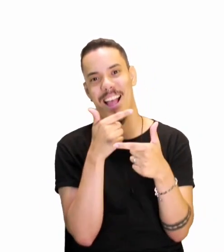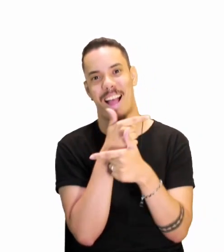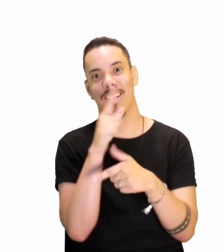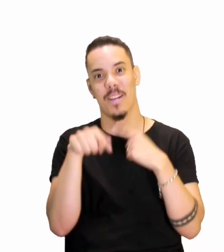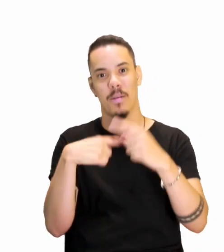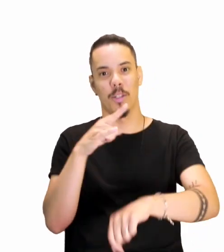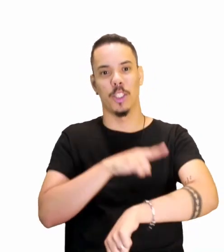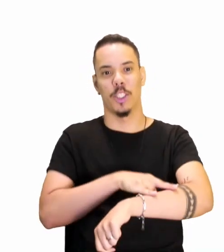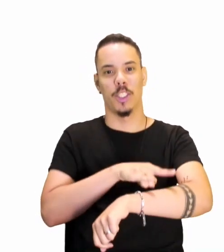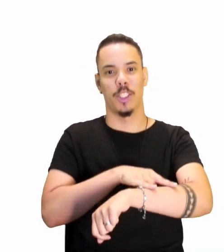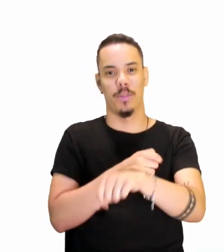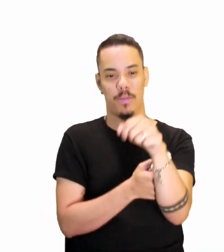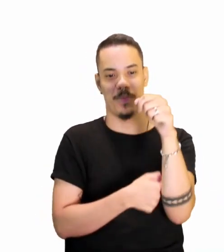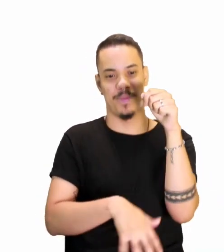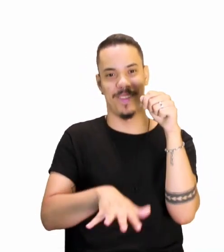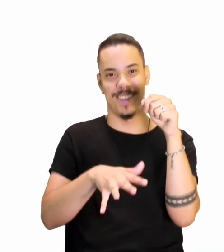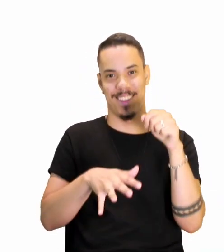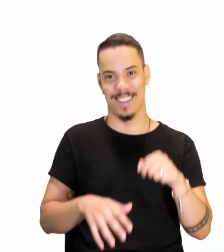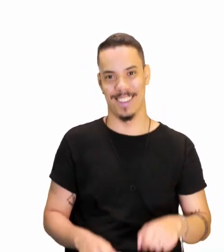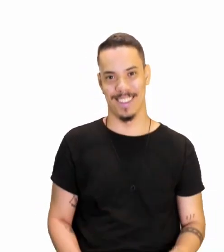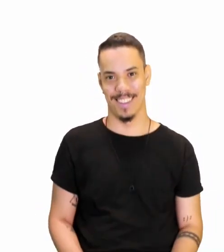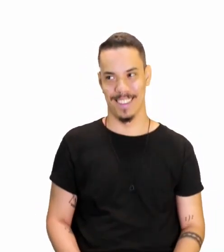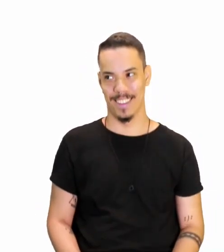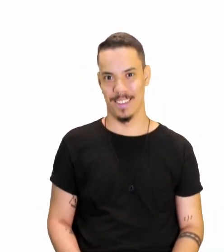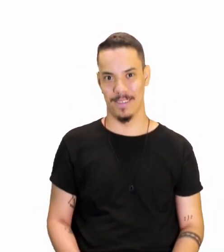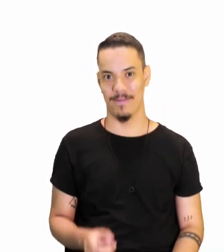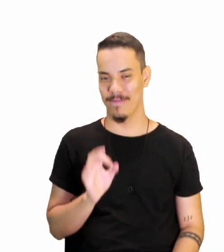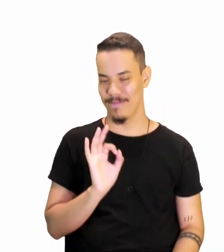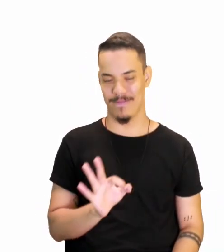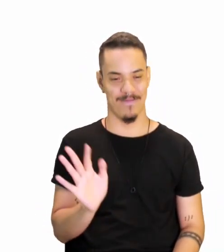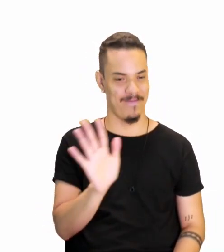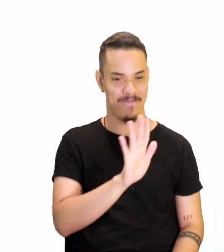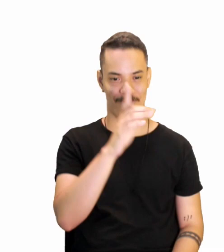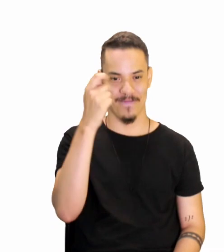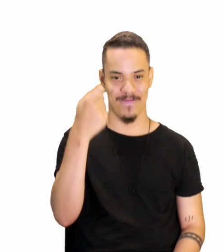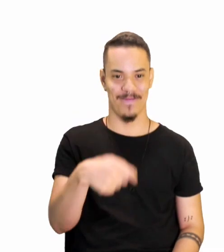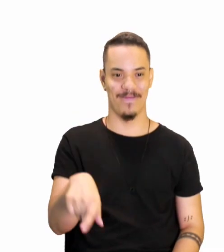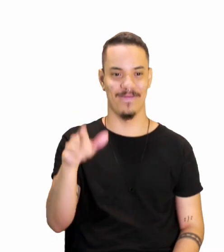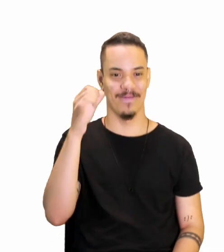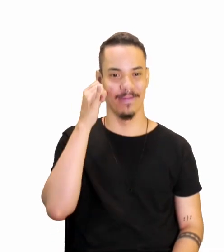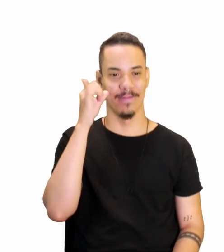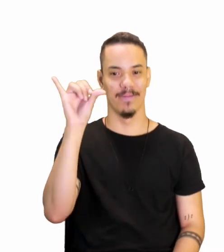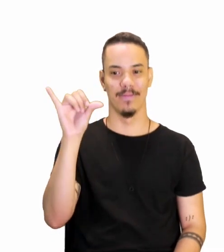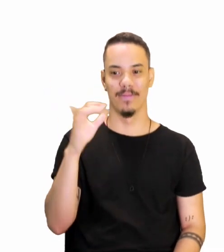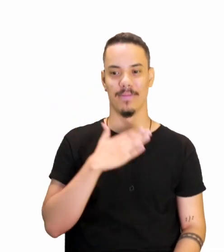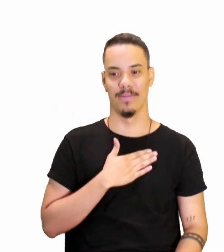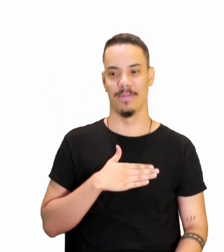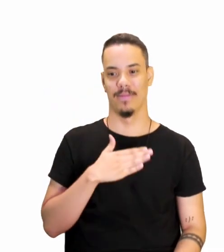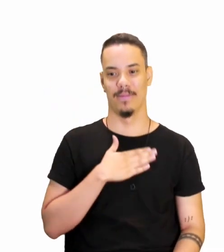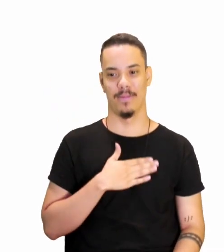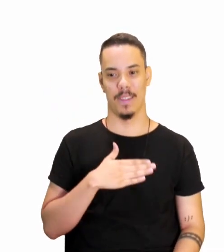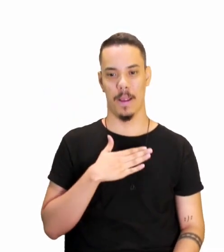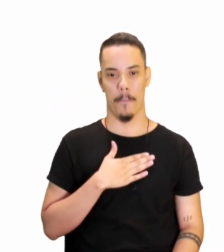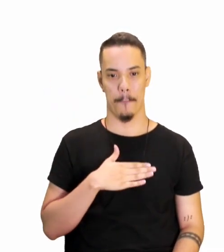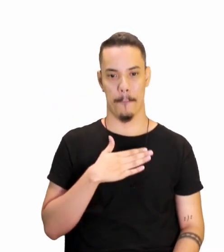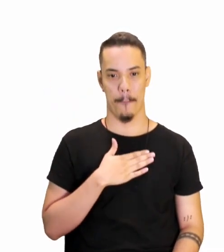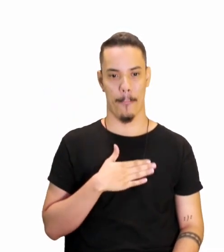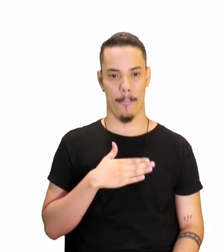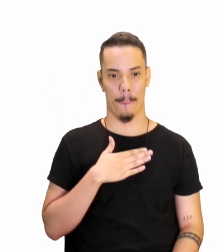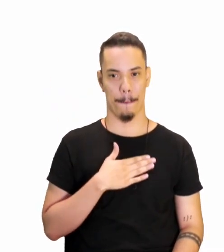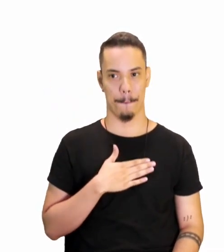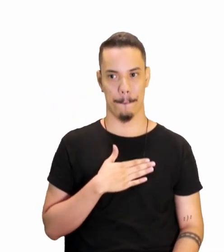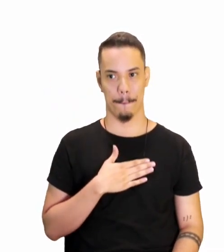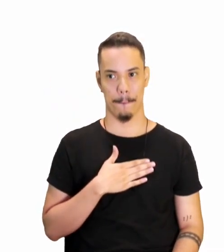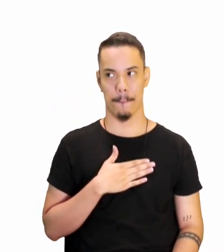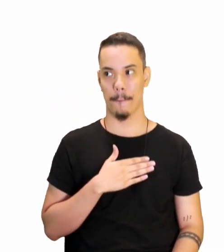nas calças. Tá certo? Não faz isso não, Amado. Calma, tá bom,